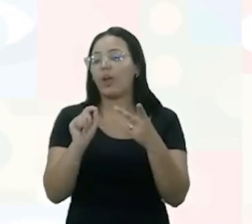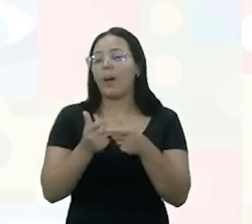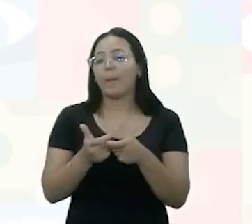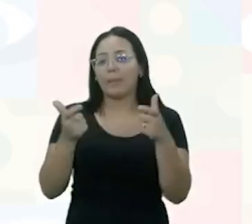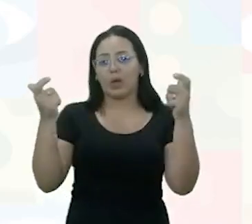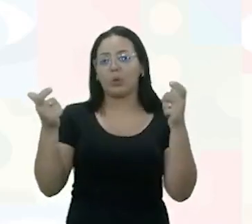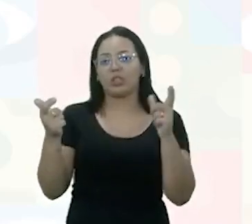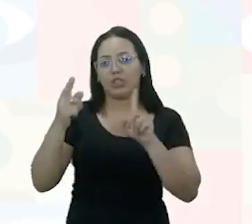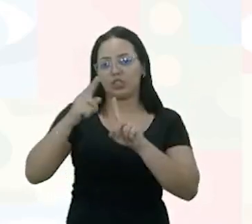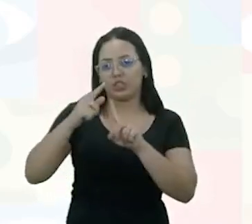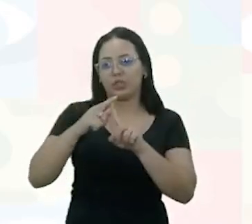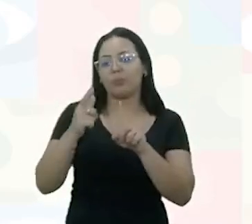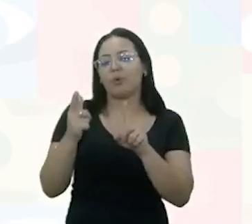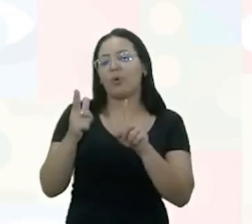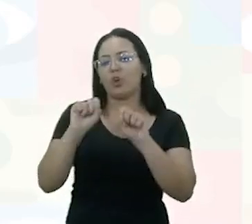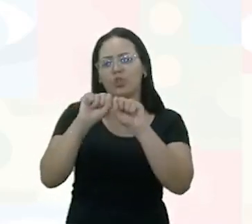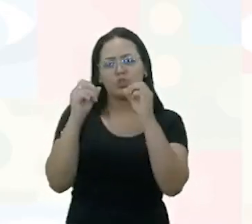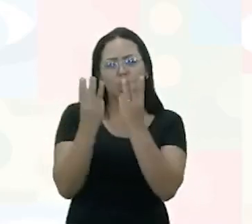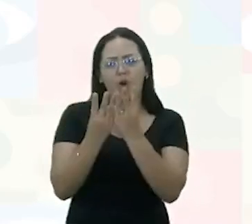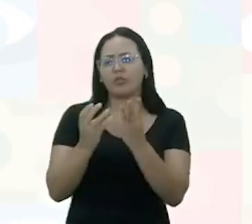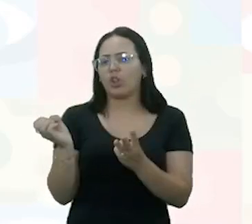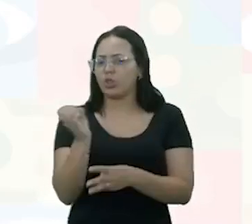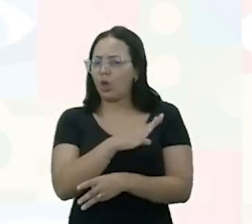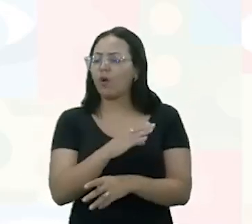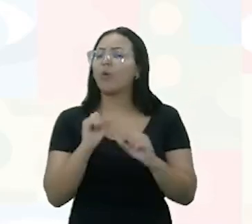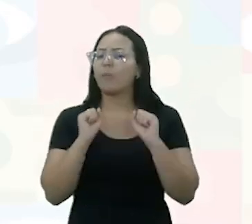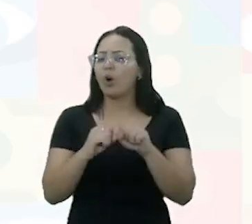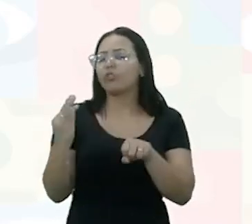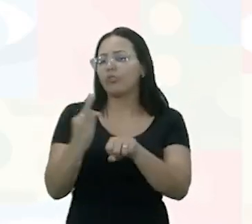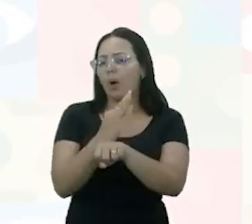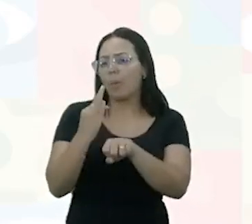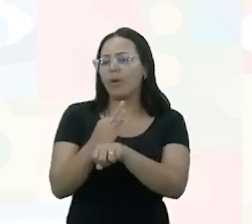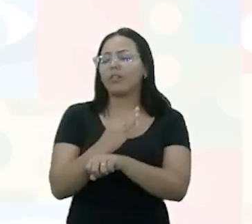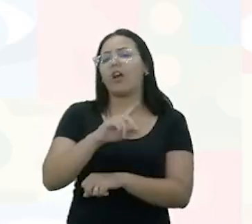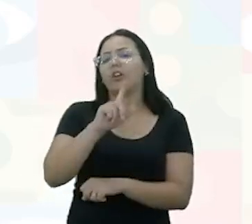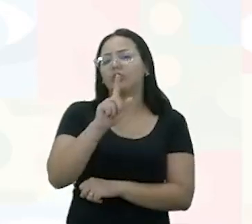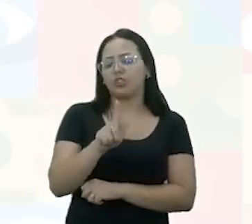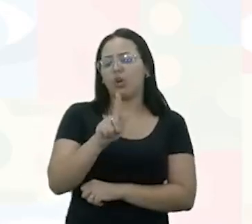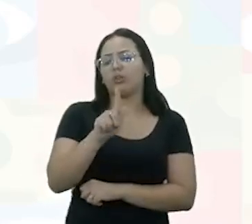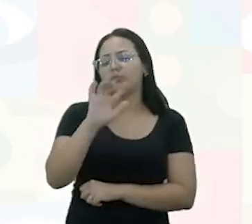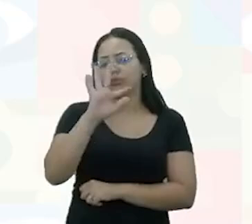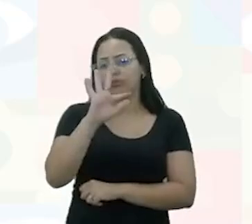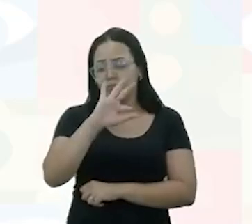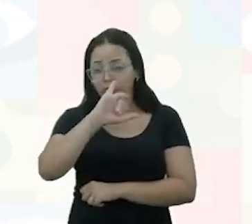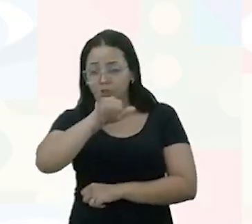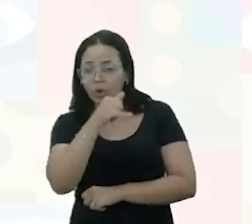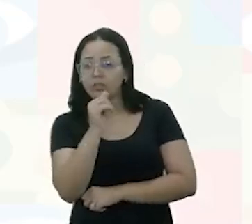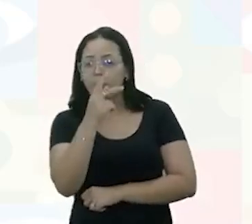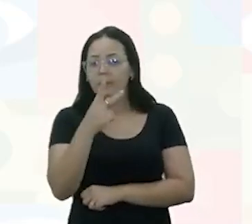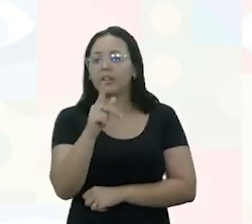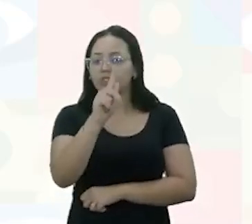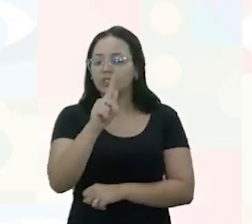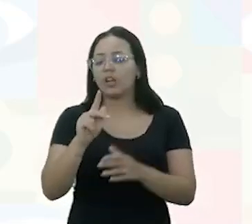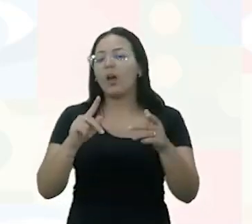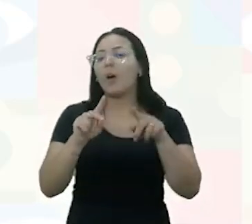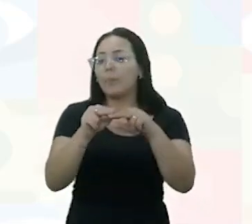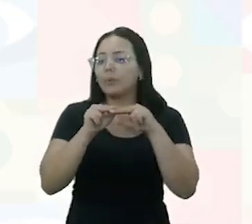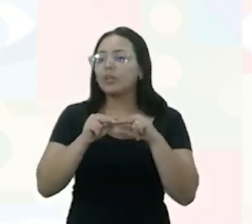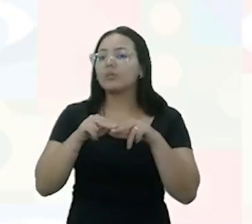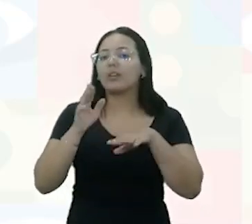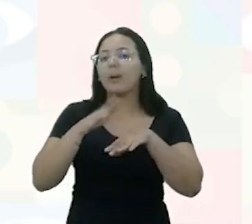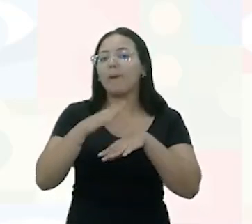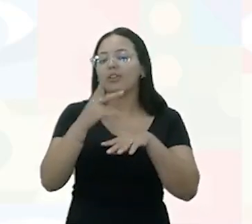dos dispositivos, dos softwares modernos, suportam imagens JPG ou JPEG, tornando o formato o quê?